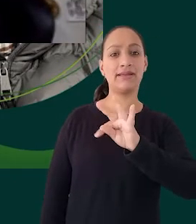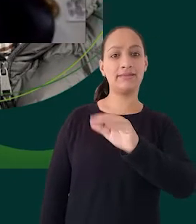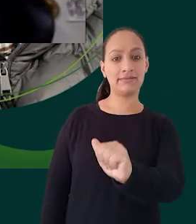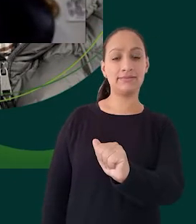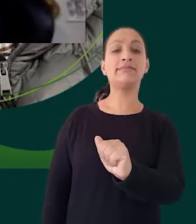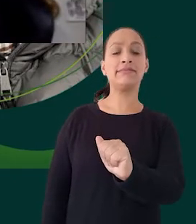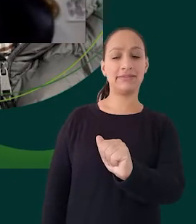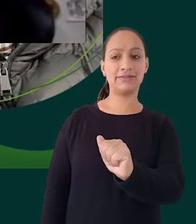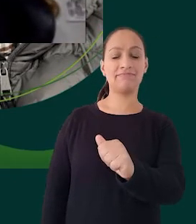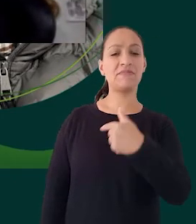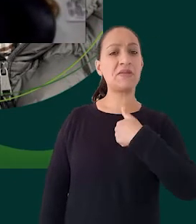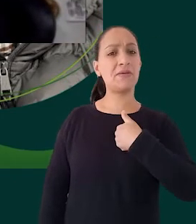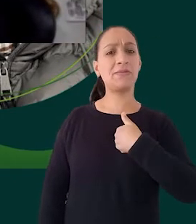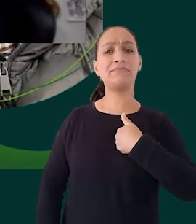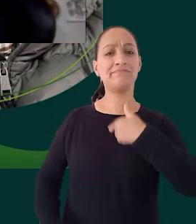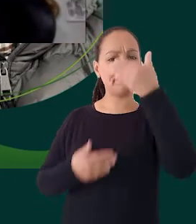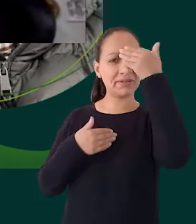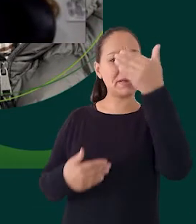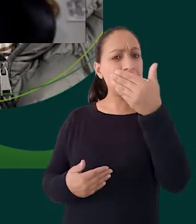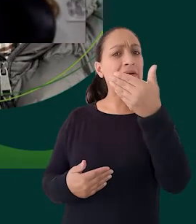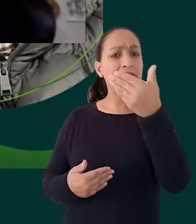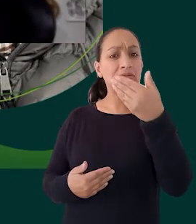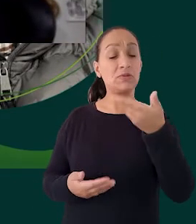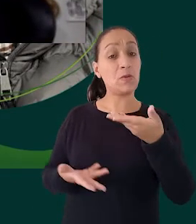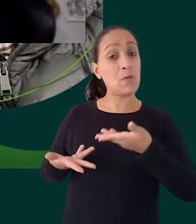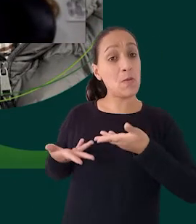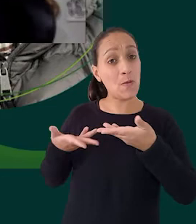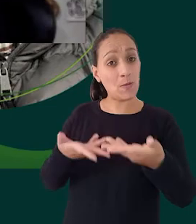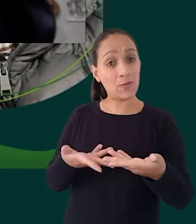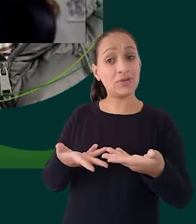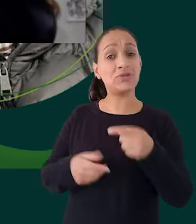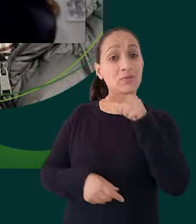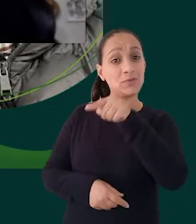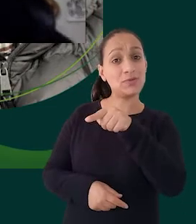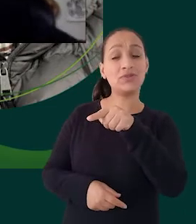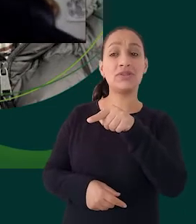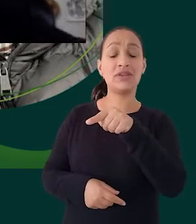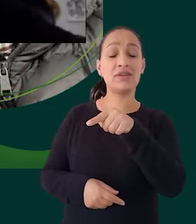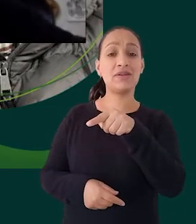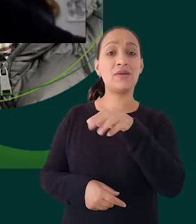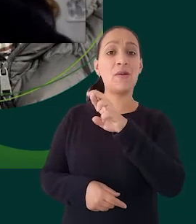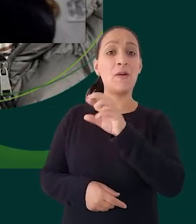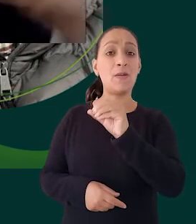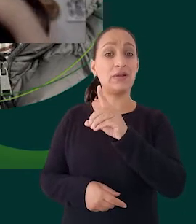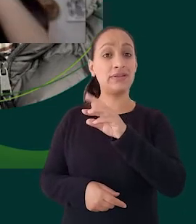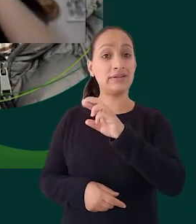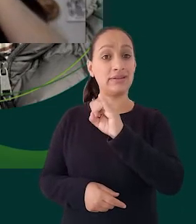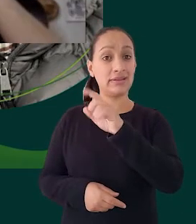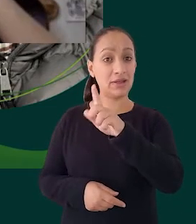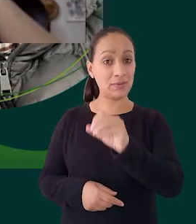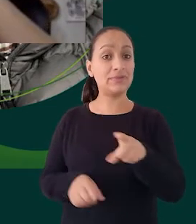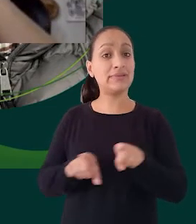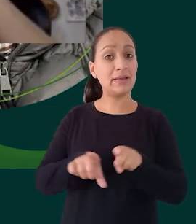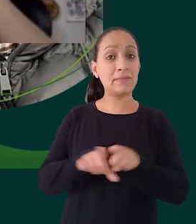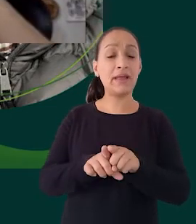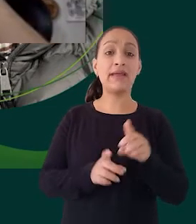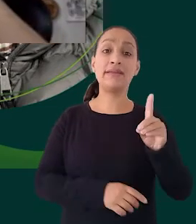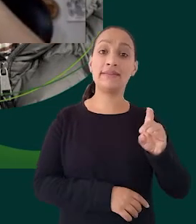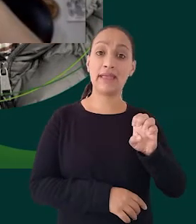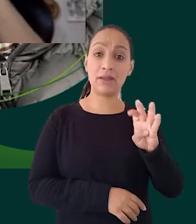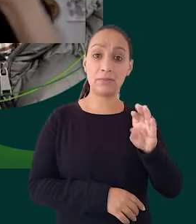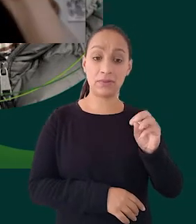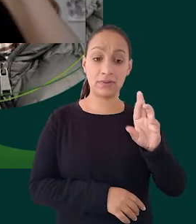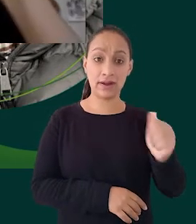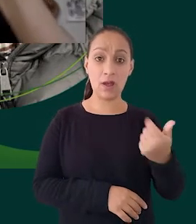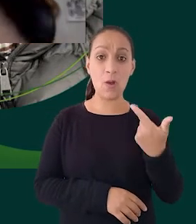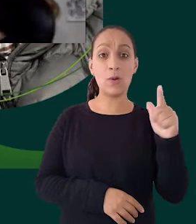já, eu agradeço o convite, né, feito por ti, pelo Rodrigo, pela Débora e os demais integrantes do projeto. Estou